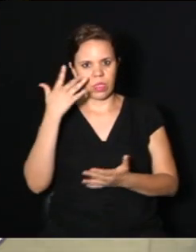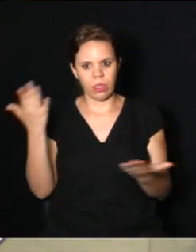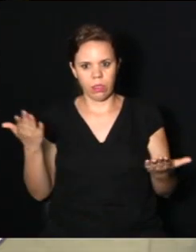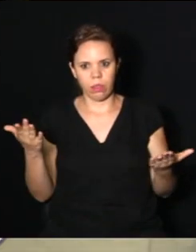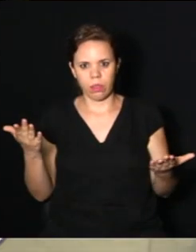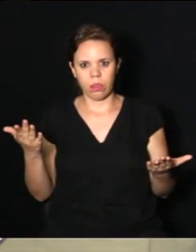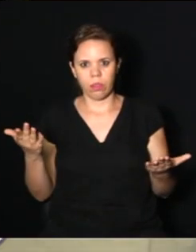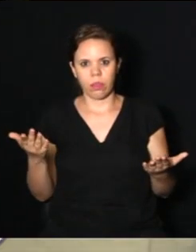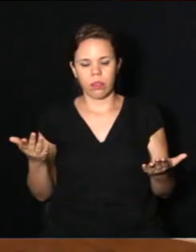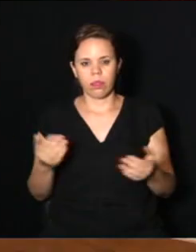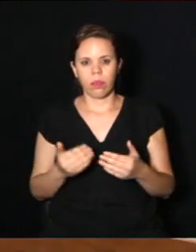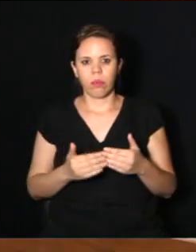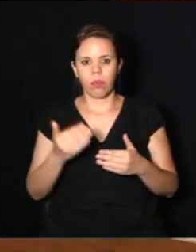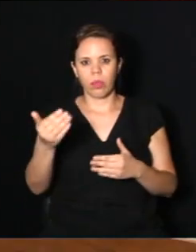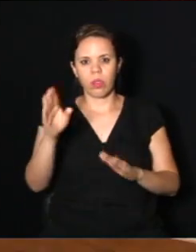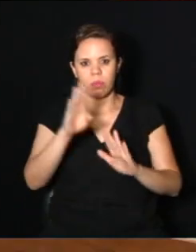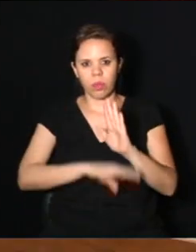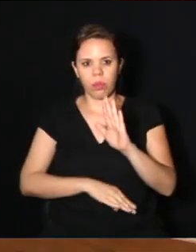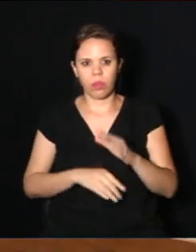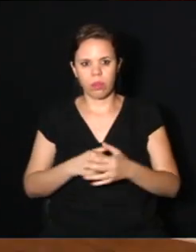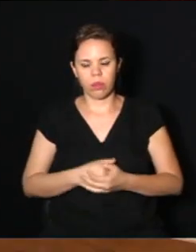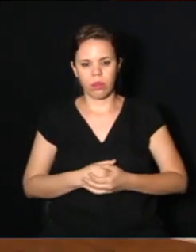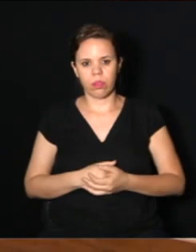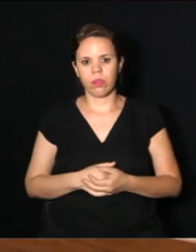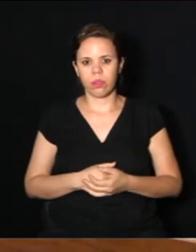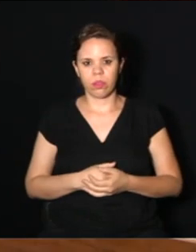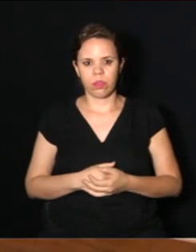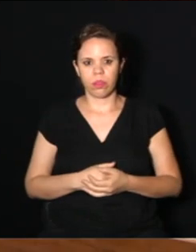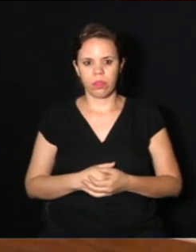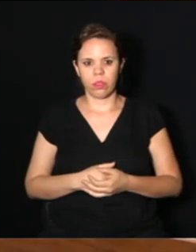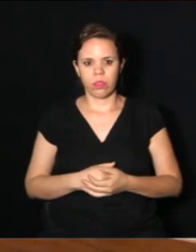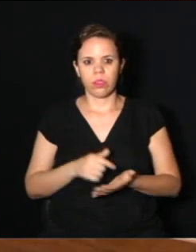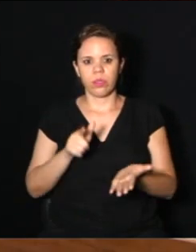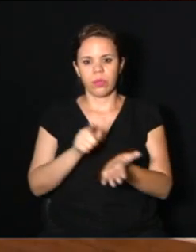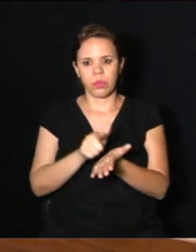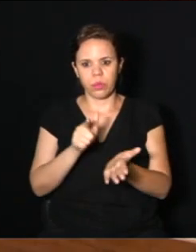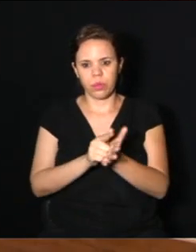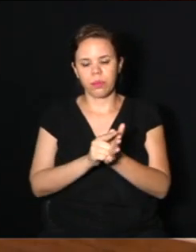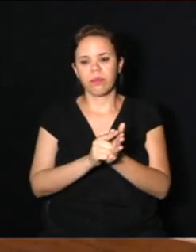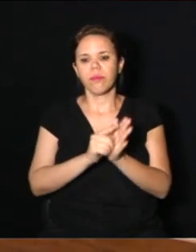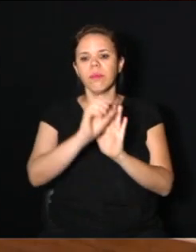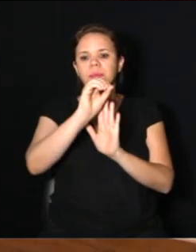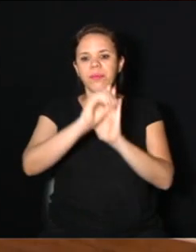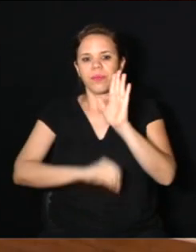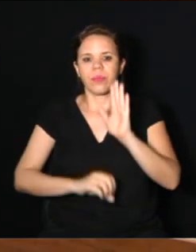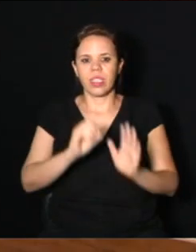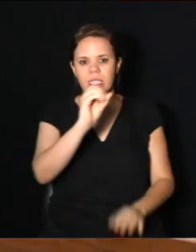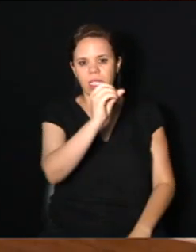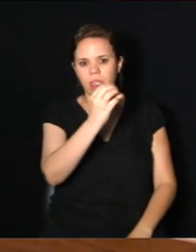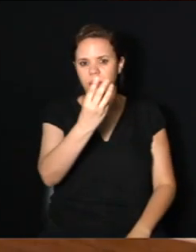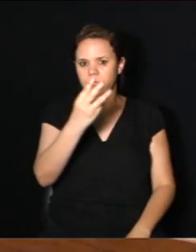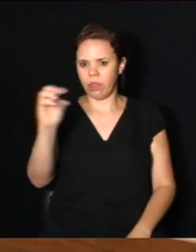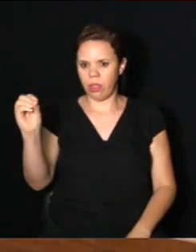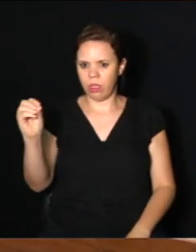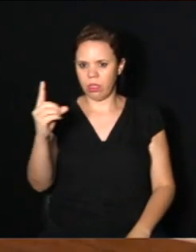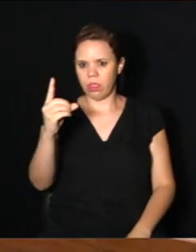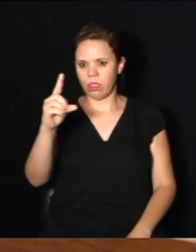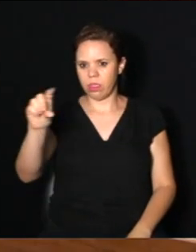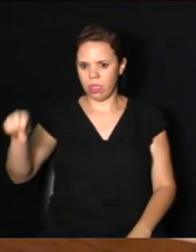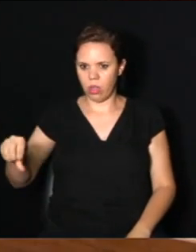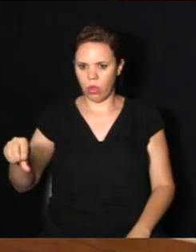então, passar para a próxima pauta, que é uma pauta que me foi encaminhada por meio de um ofício 03019, do Conselho Regional de